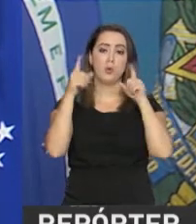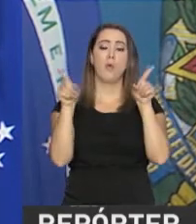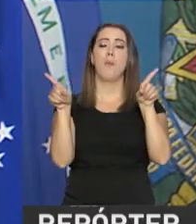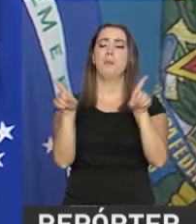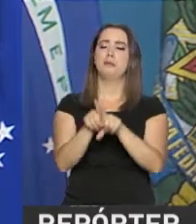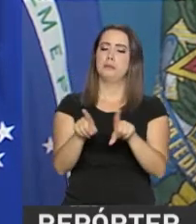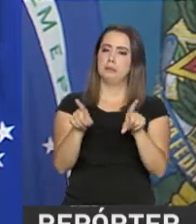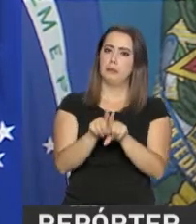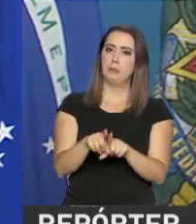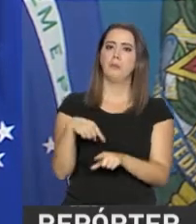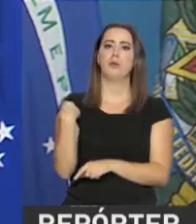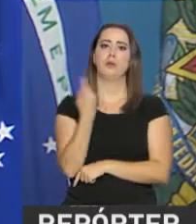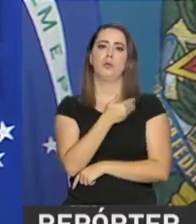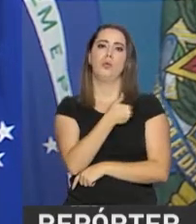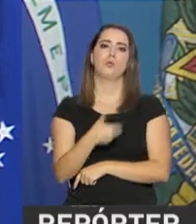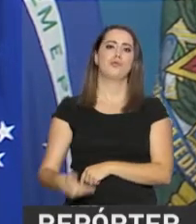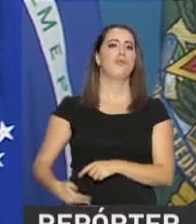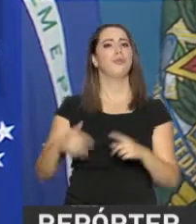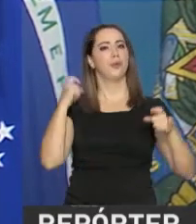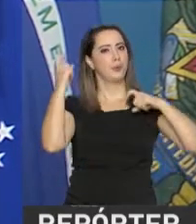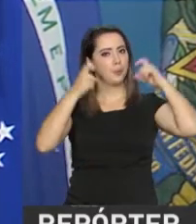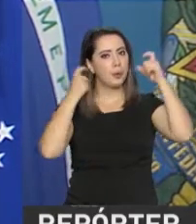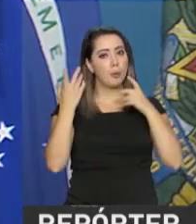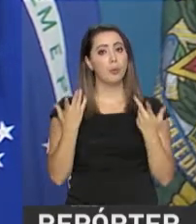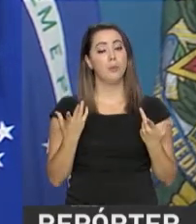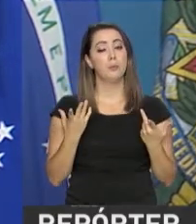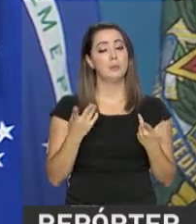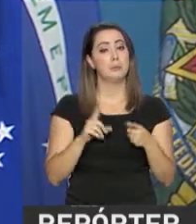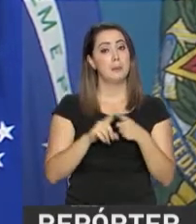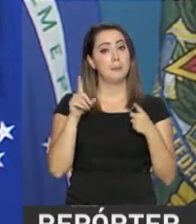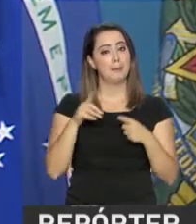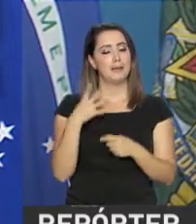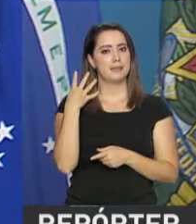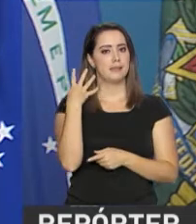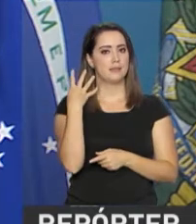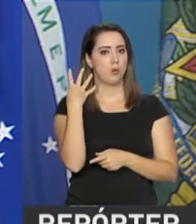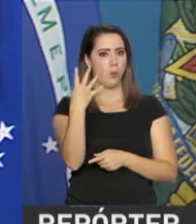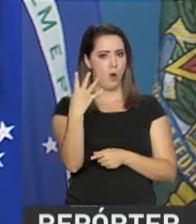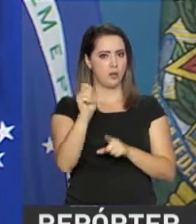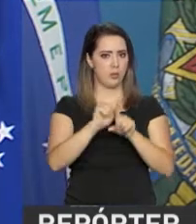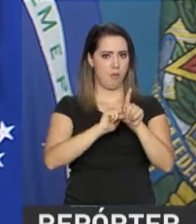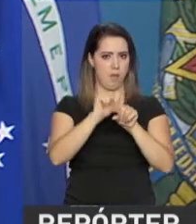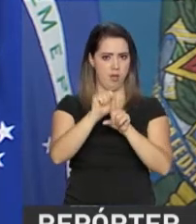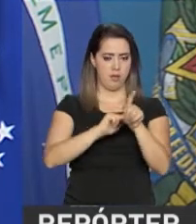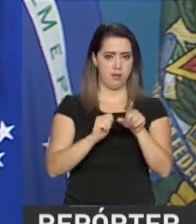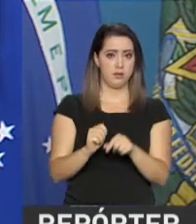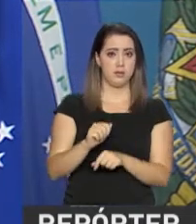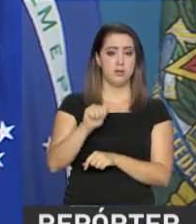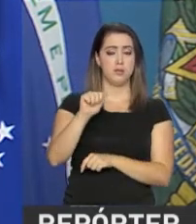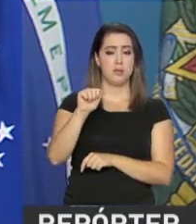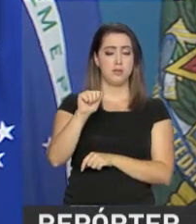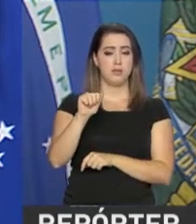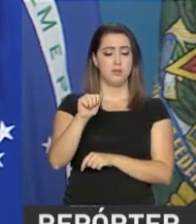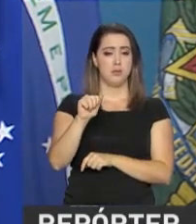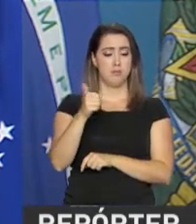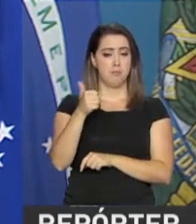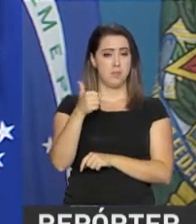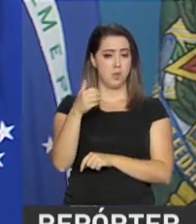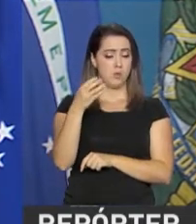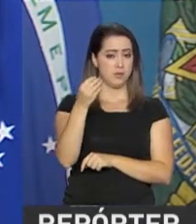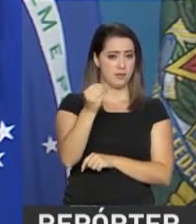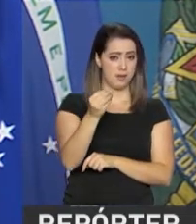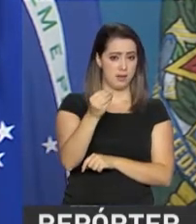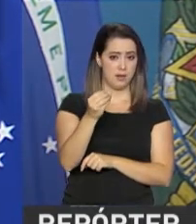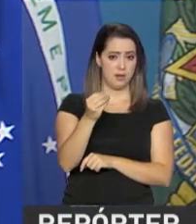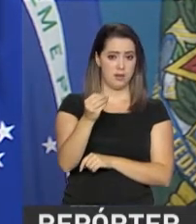o nosso governo mas nesses é que neste quadrimestre cerca de mil e cem ou mil e 160